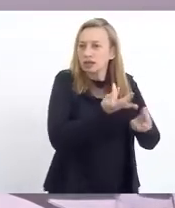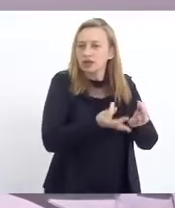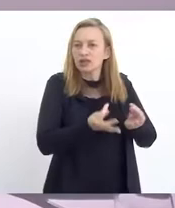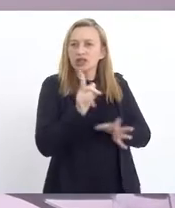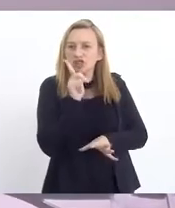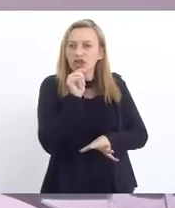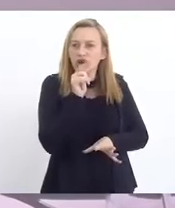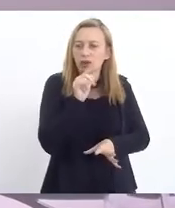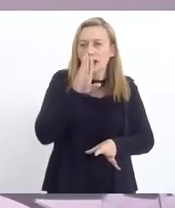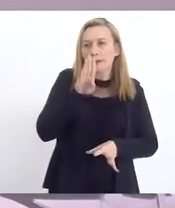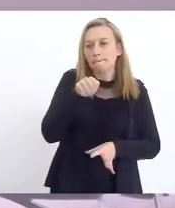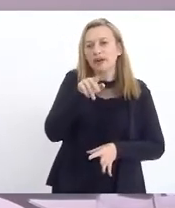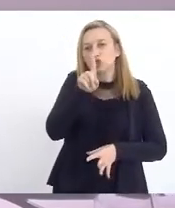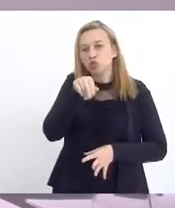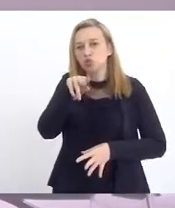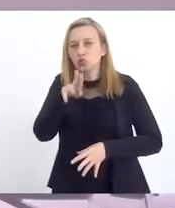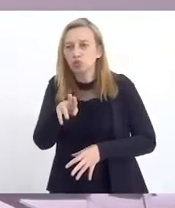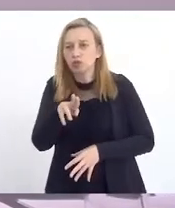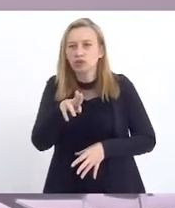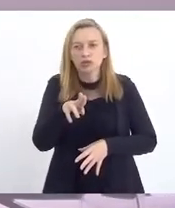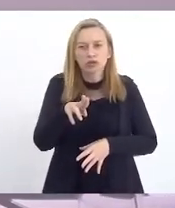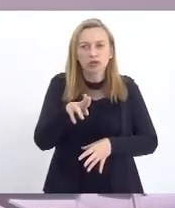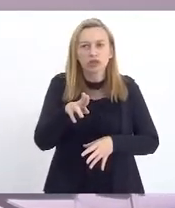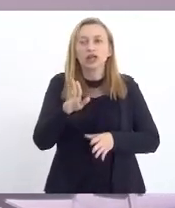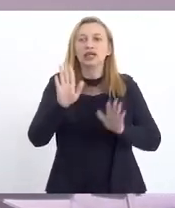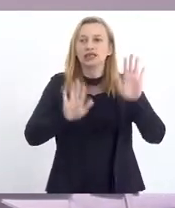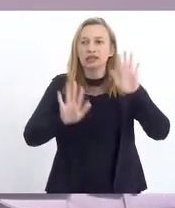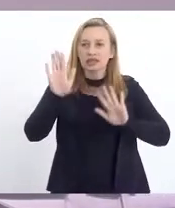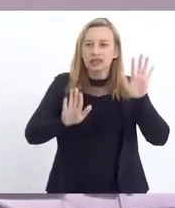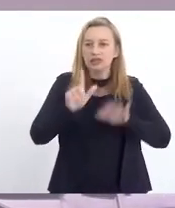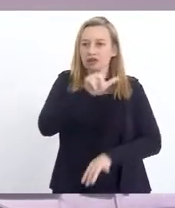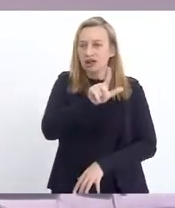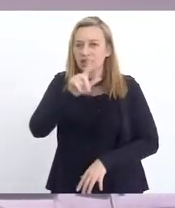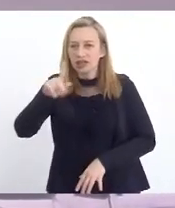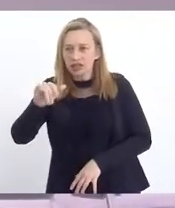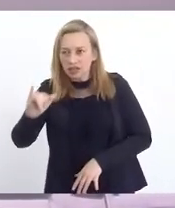Guandu, incluindo a licitação